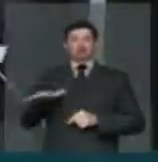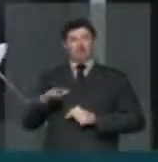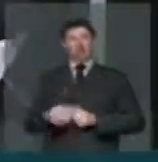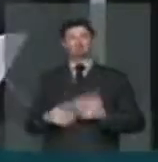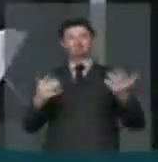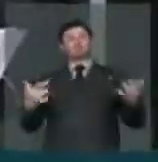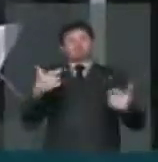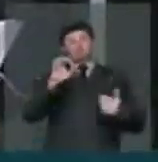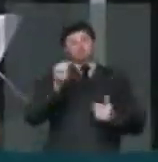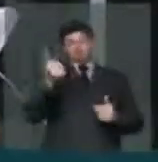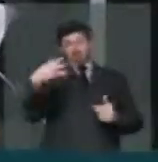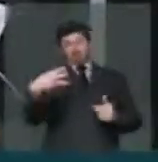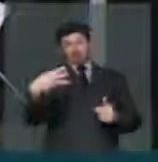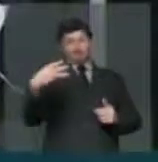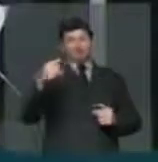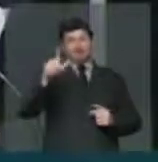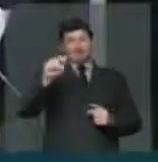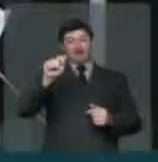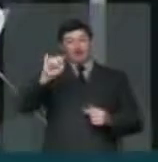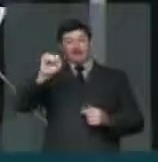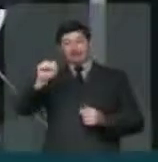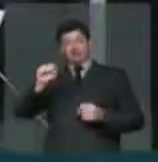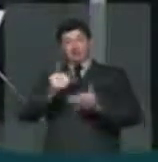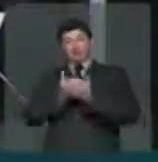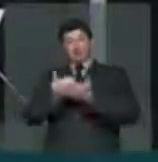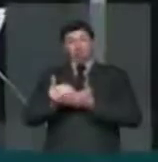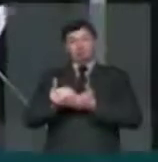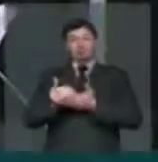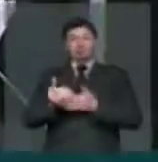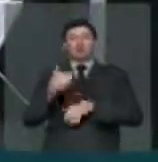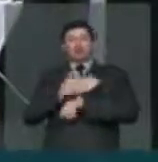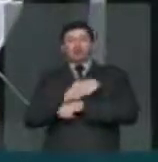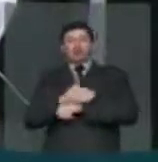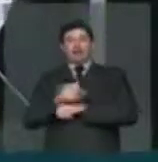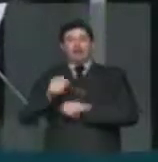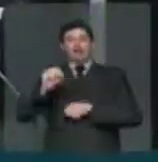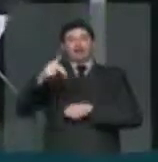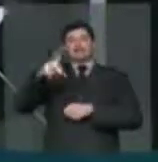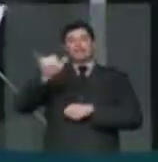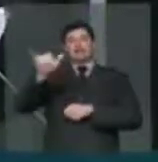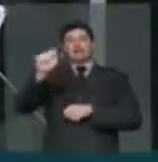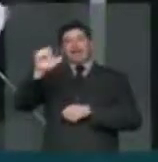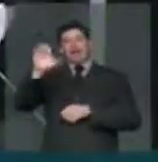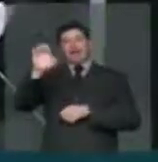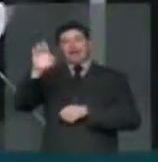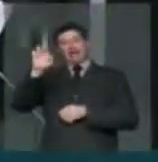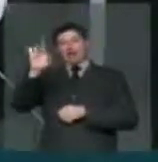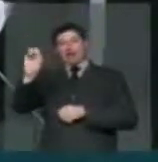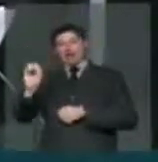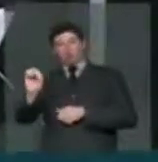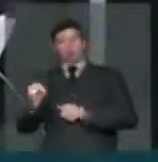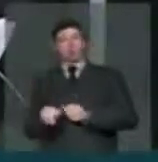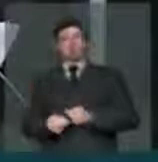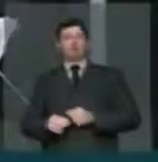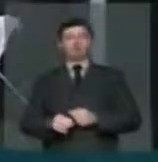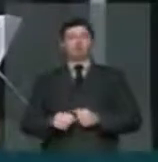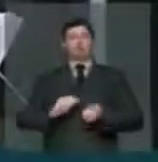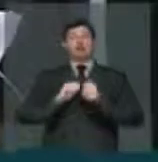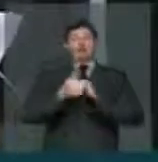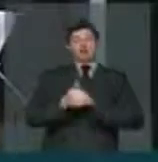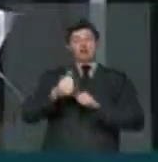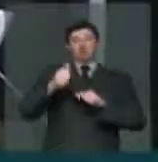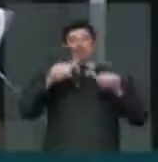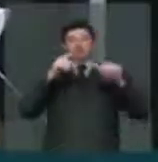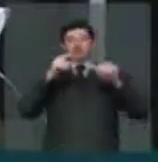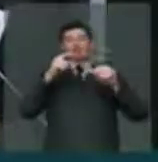Em 2013, Laís começou a treinar esqui aéreo, convidada pela Confederação Brasileira de Desportos da Neve, a